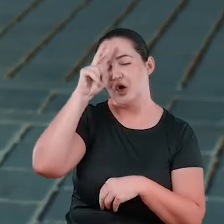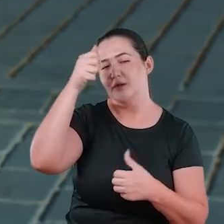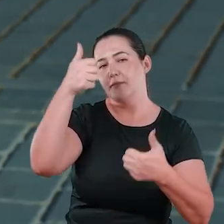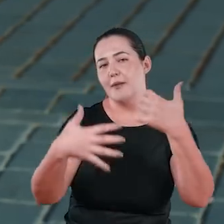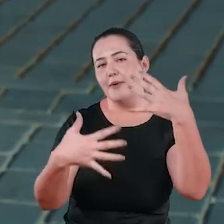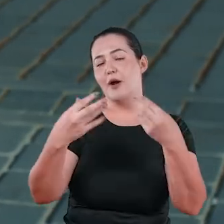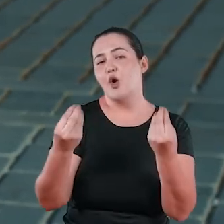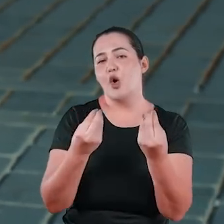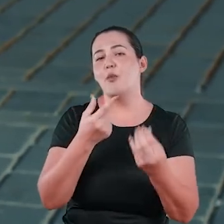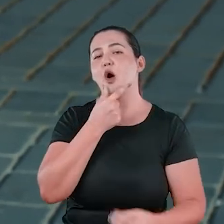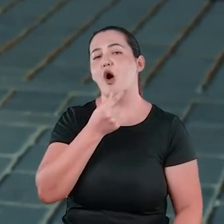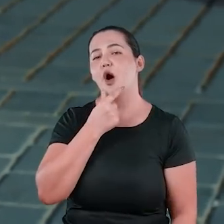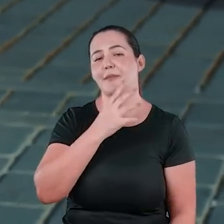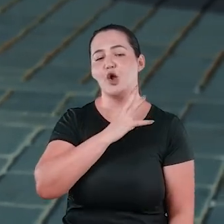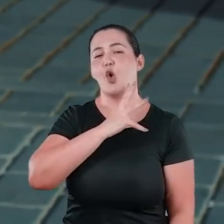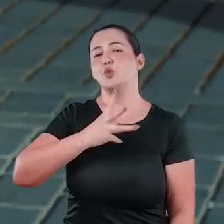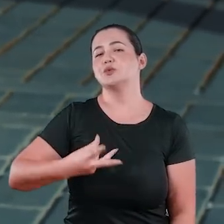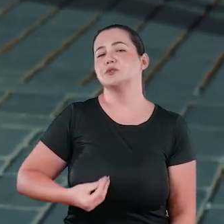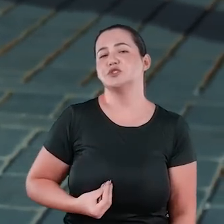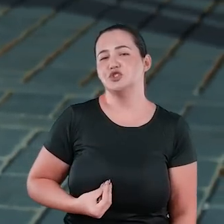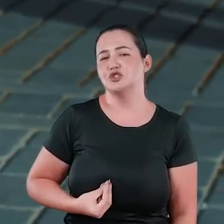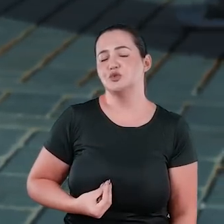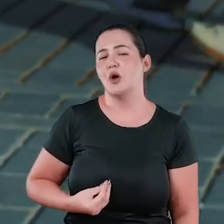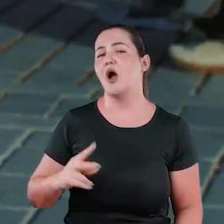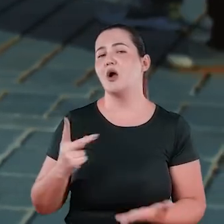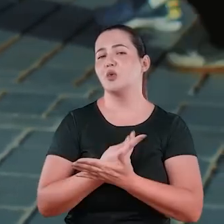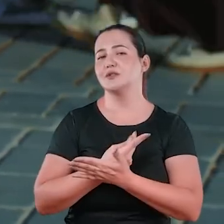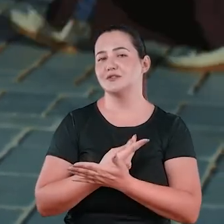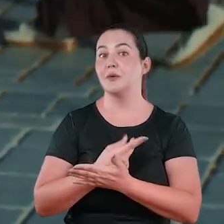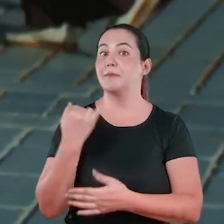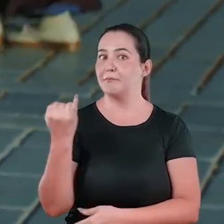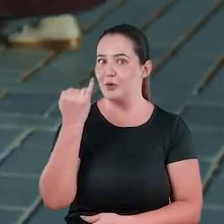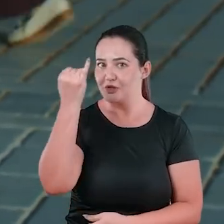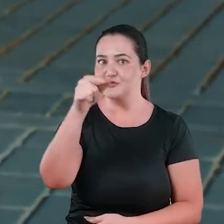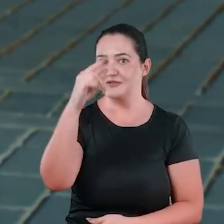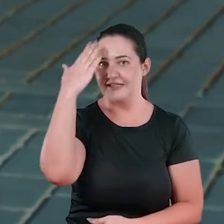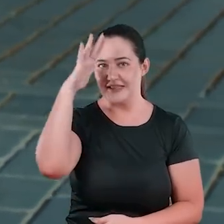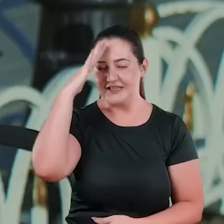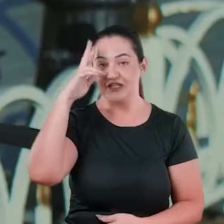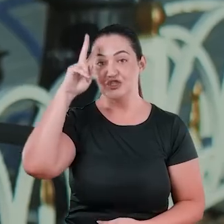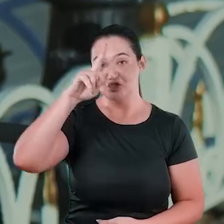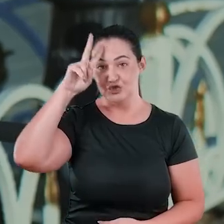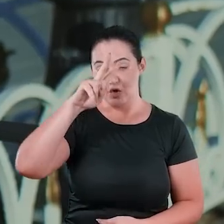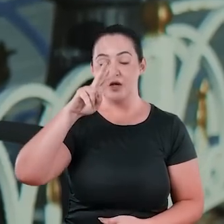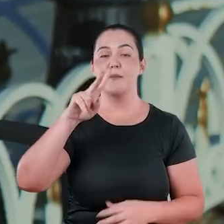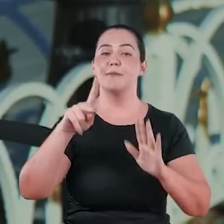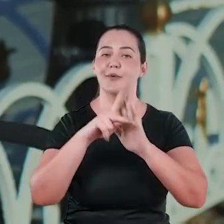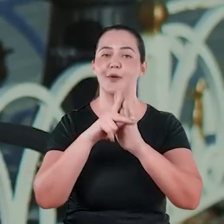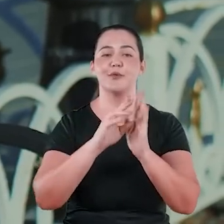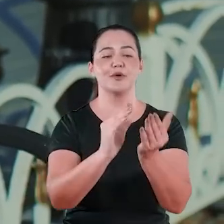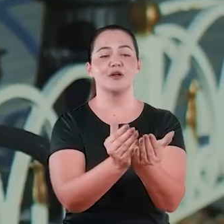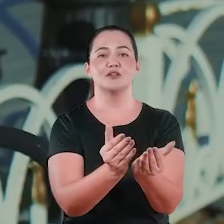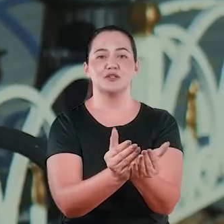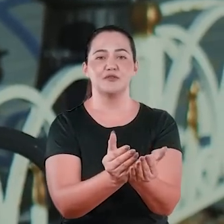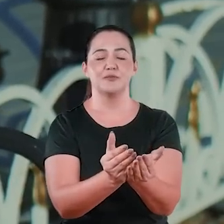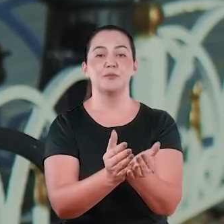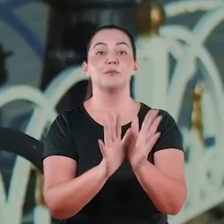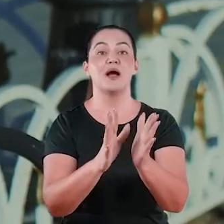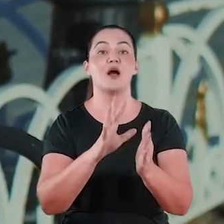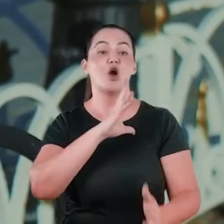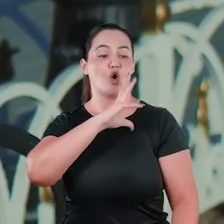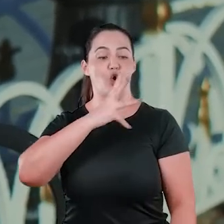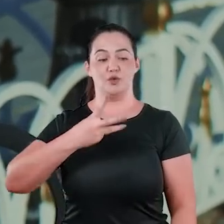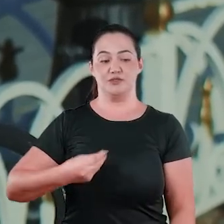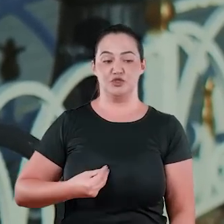de Constantino, que aliás é muito importante para você entender a própria história do cristianismo. Mas para falar de Constantino, eu tenho